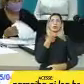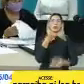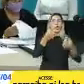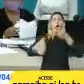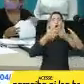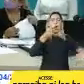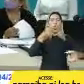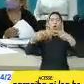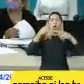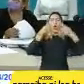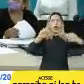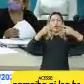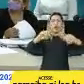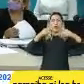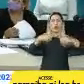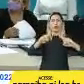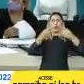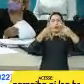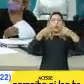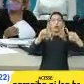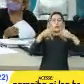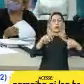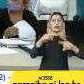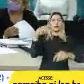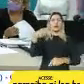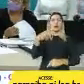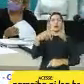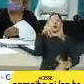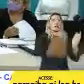o direito. Eu cancelo a sua fala! E pode até ser interrompido.